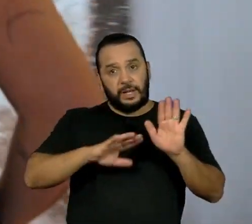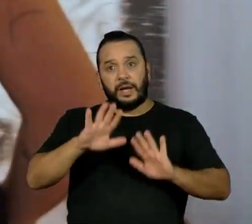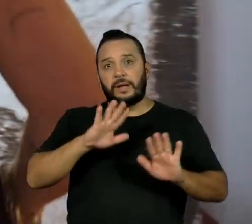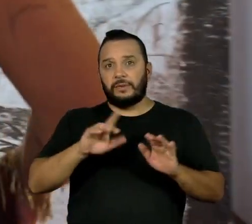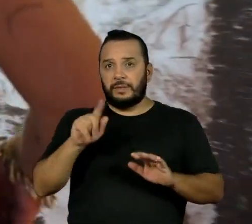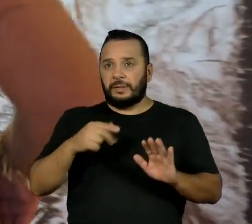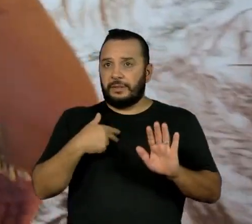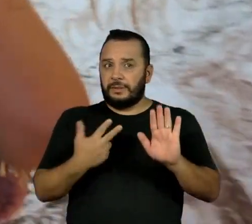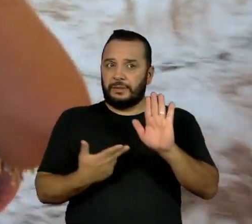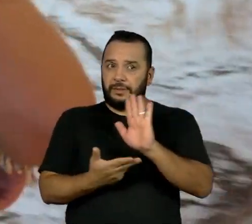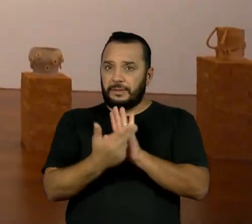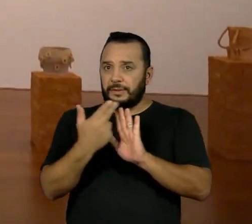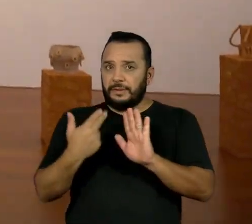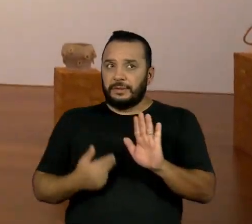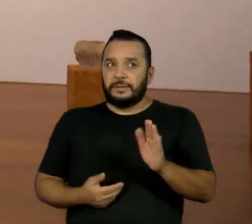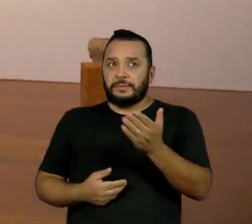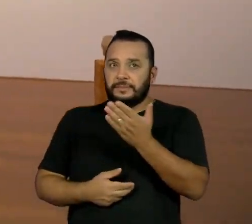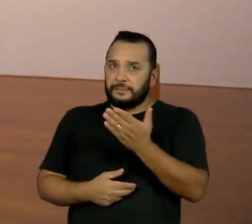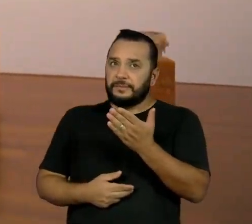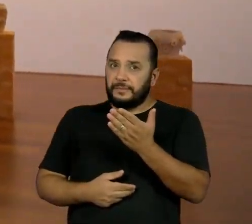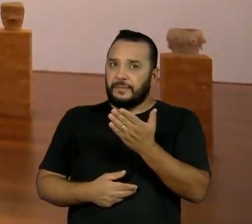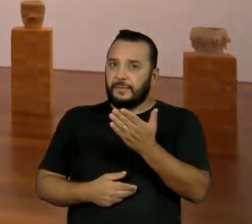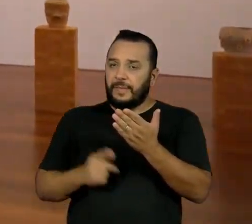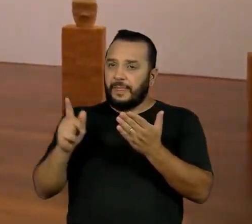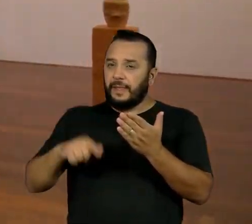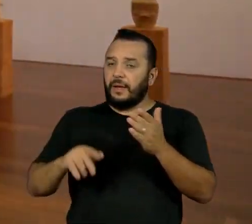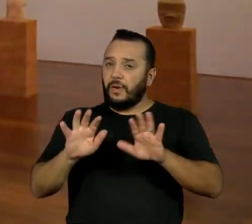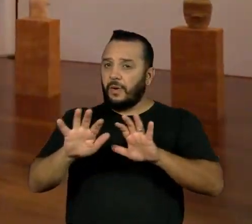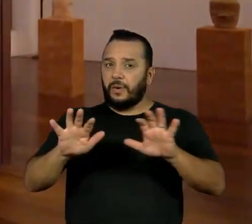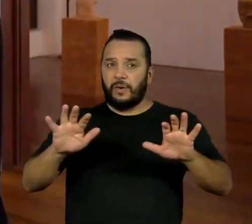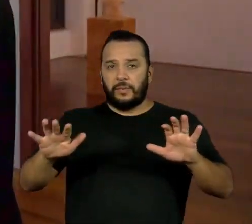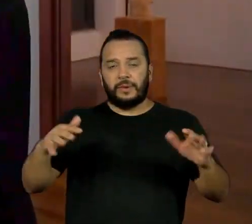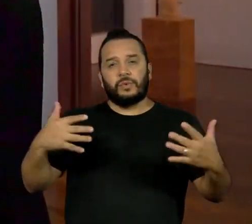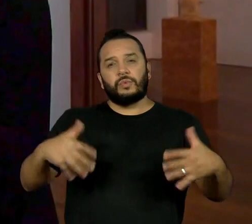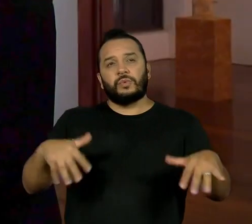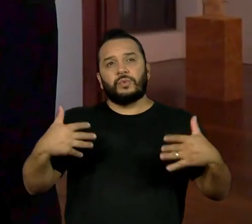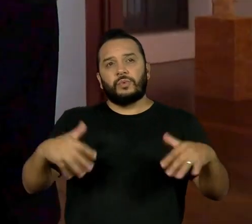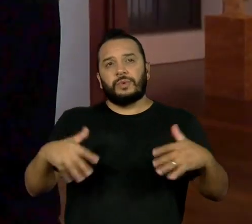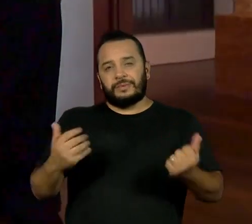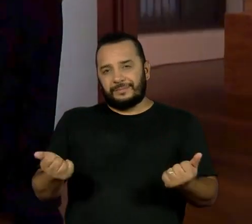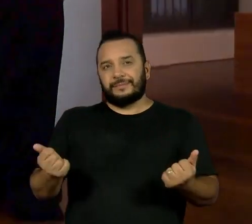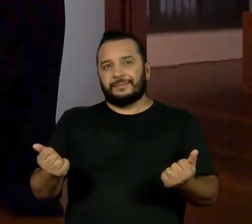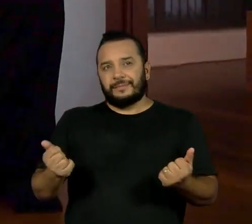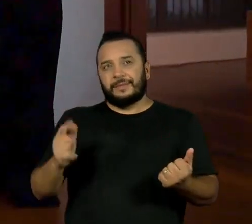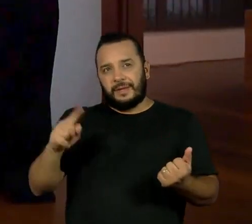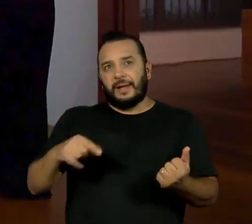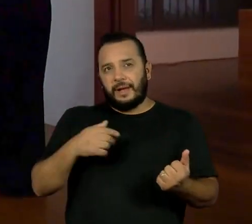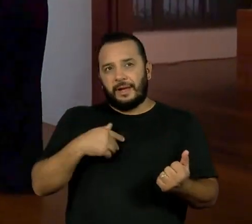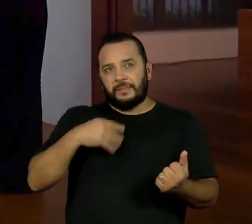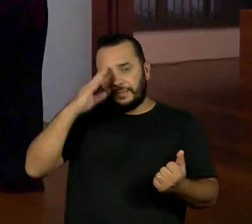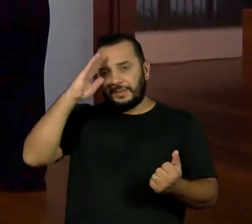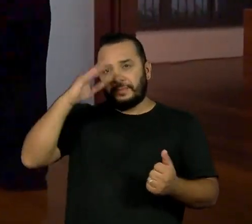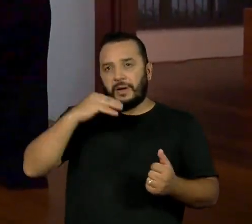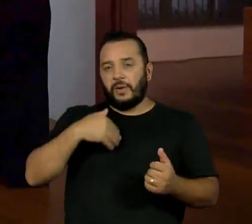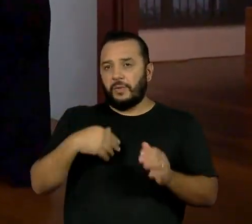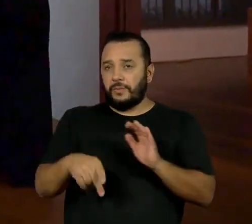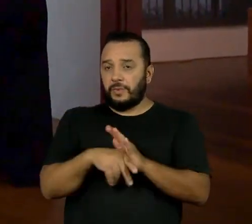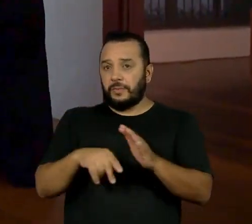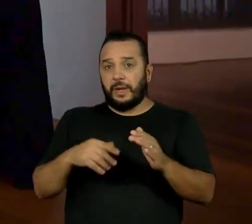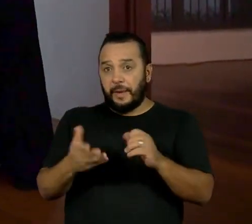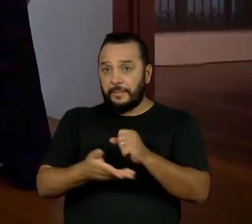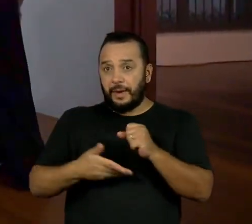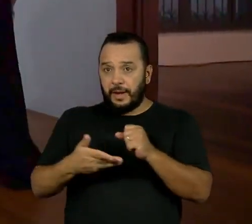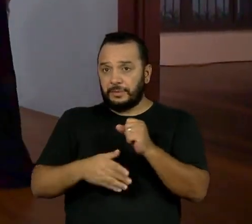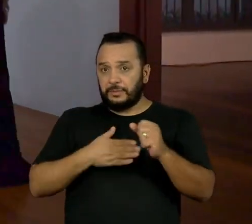pintura que eu vejo como um mapa expressivo, intensivo, é o chão do trabalho. É quase como se a exposição fosse